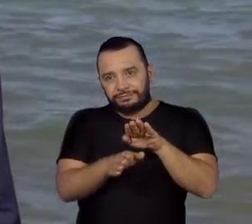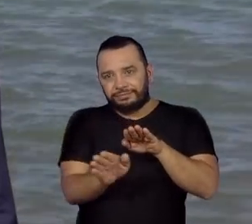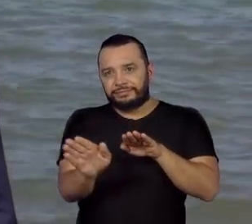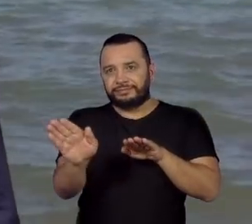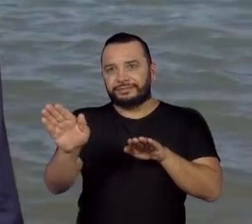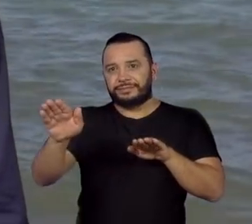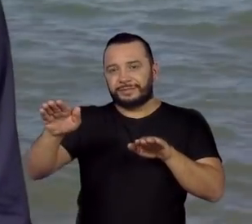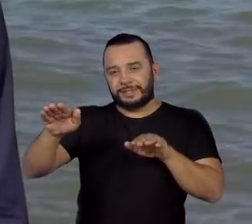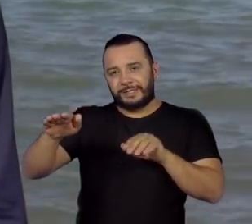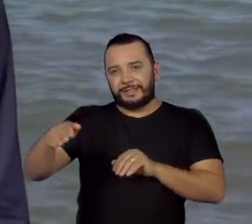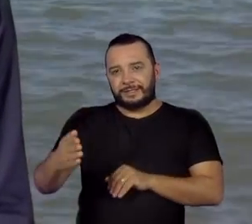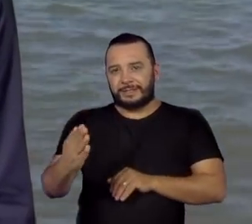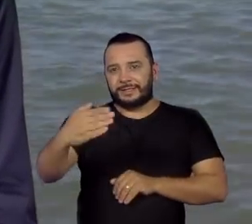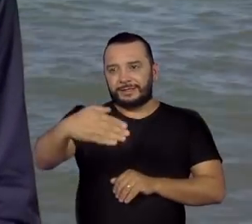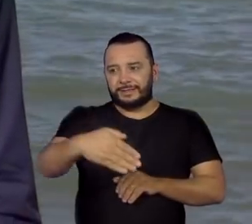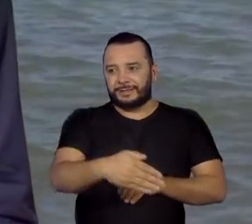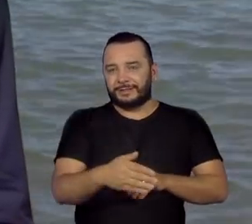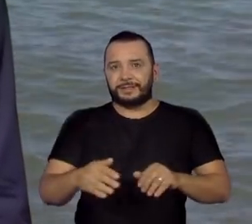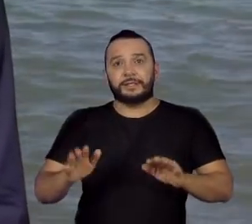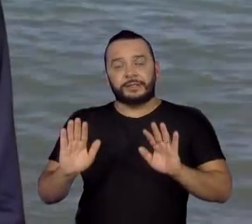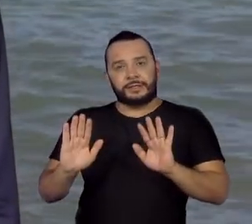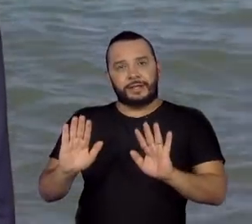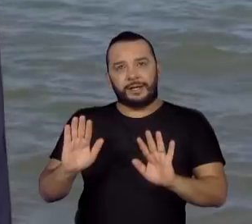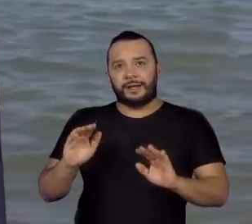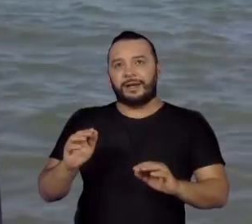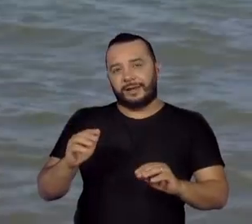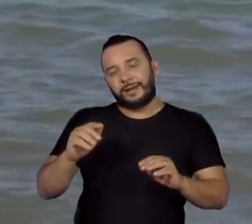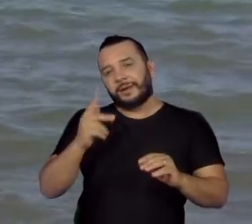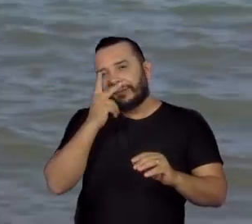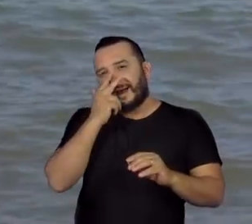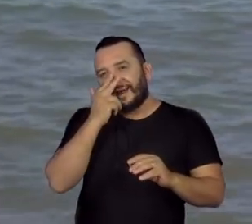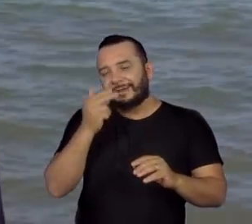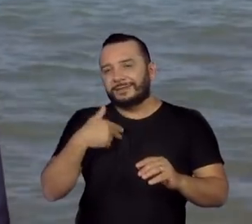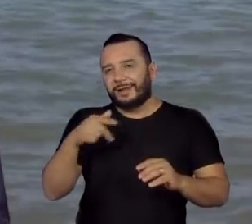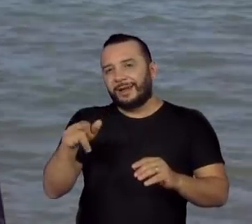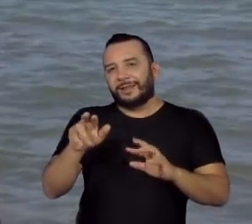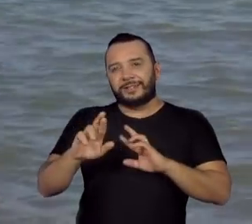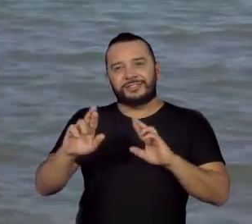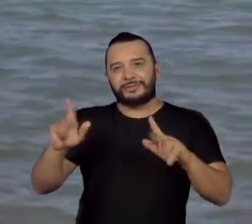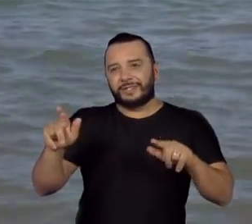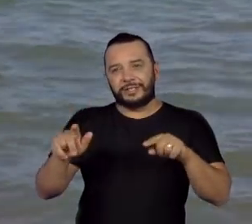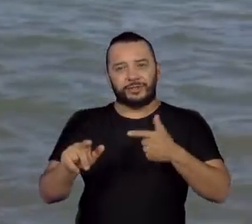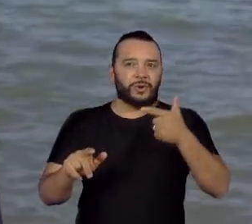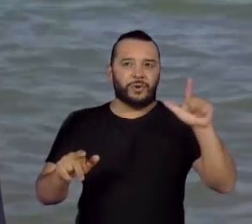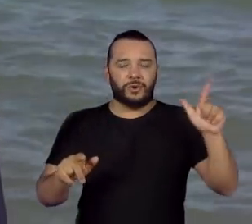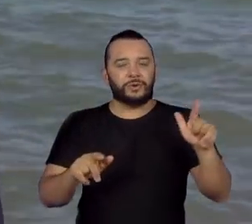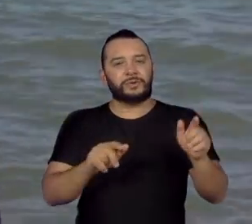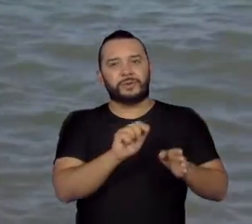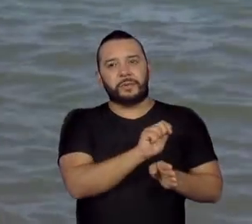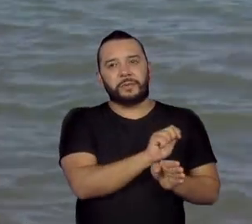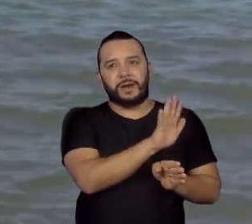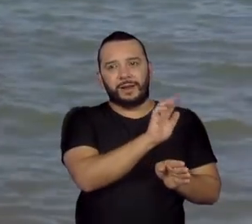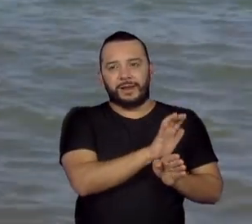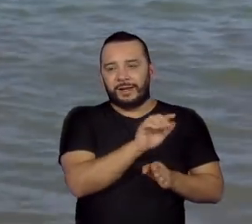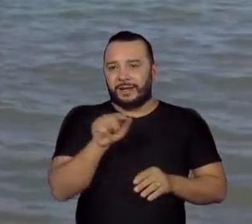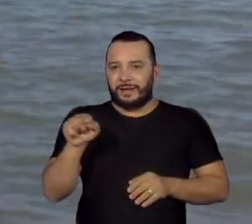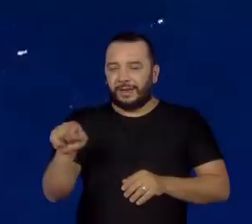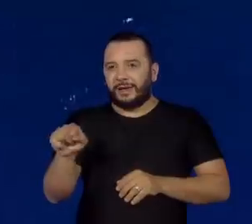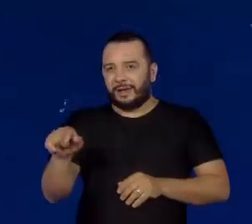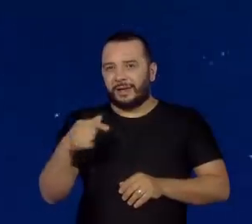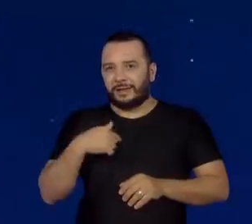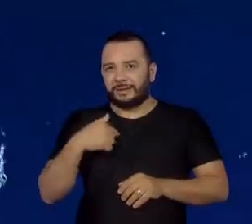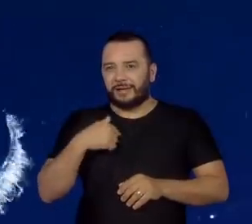carismáticos, na verdade, que também se diferenciam das outras baleias por causa do canto, né? Os machos,